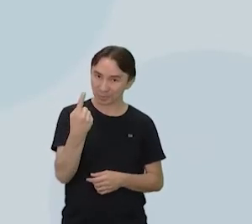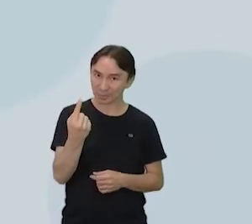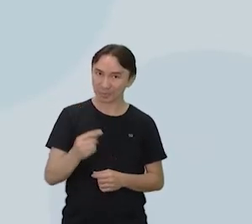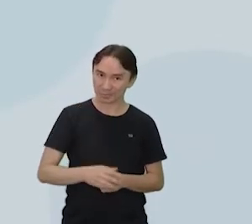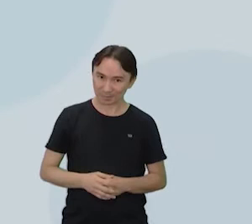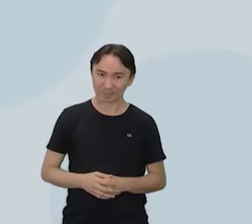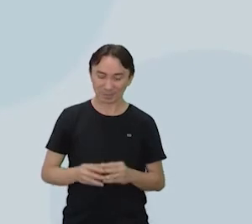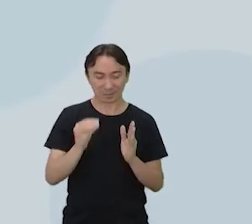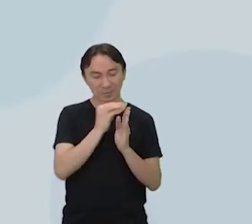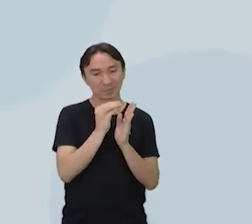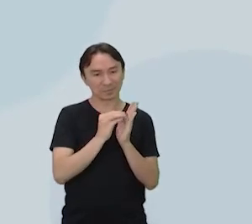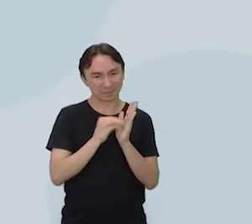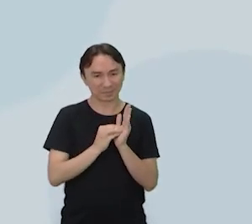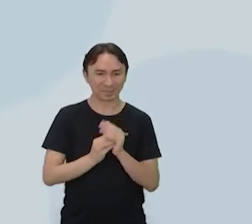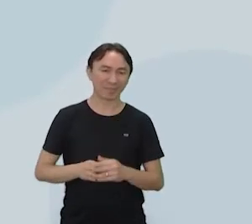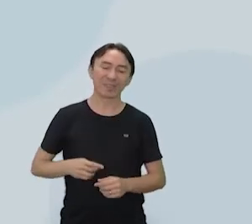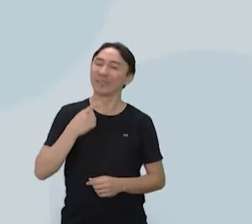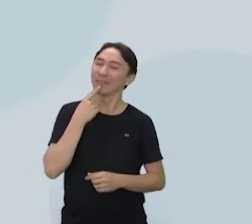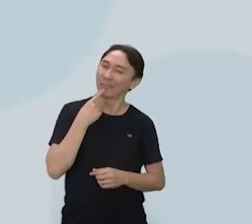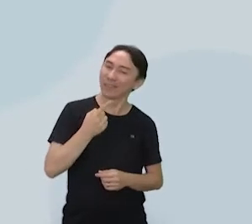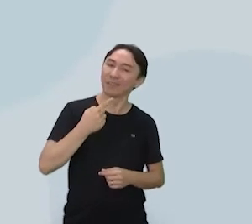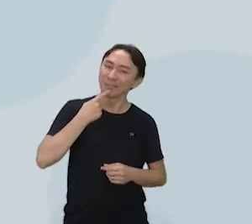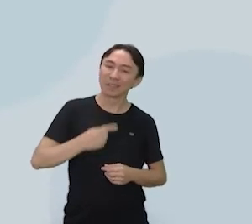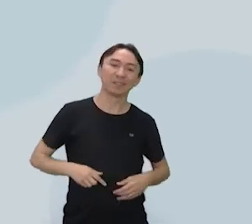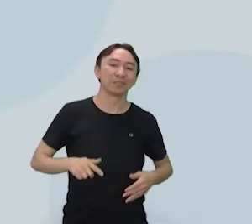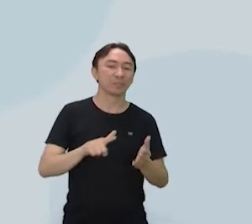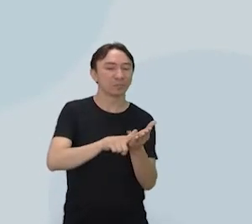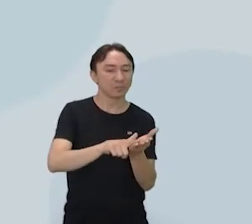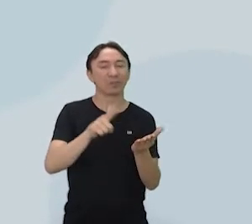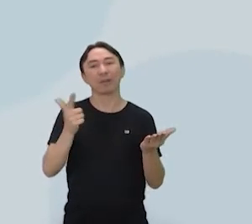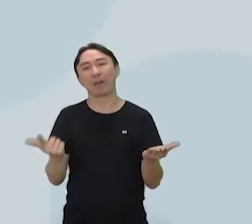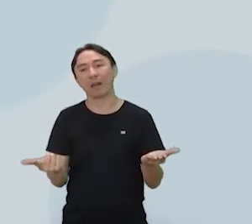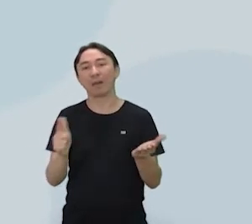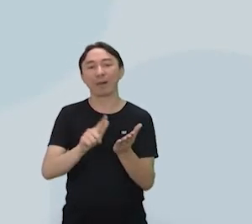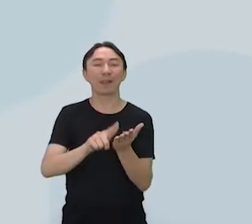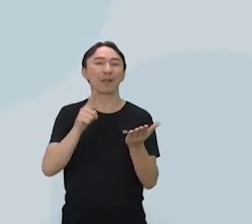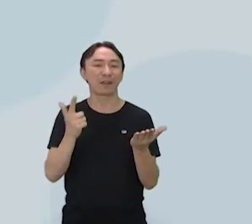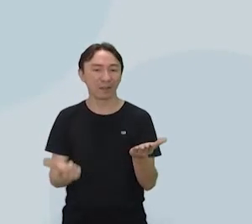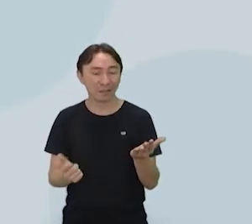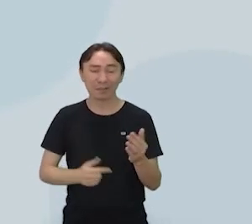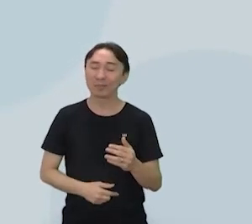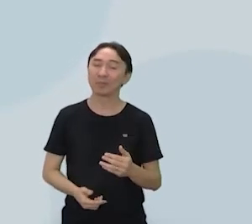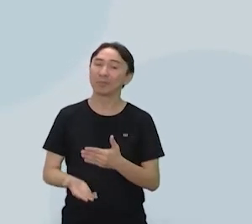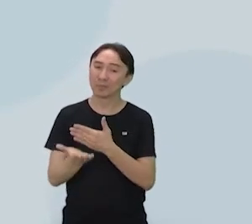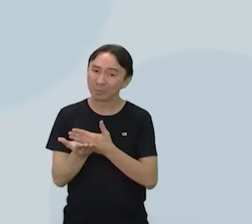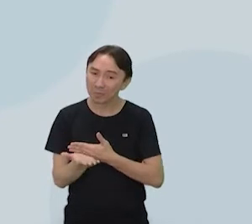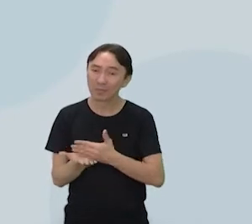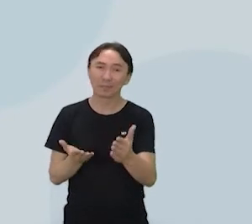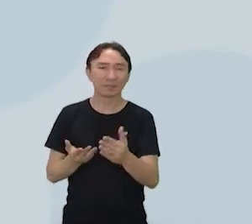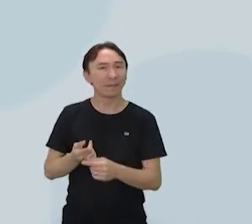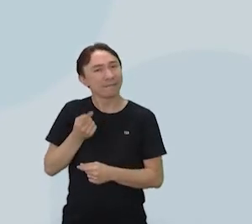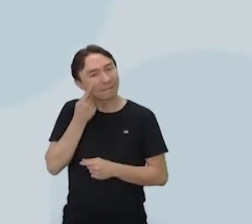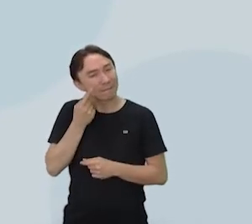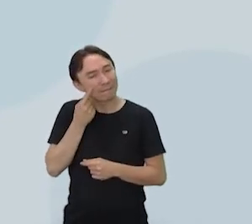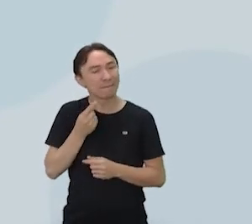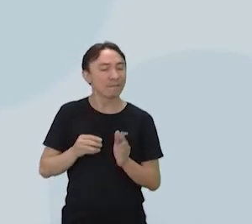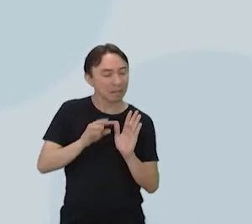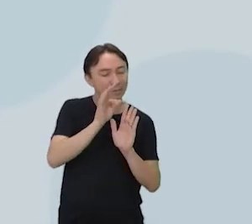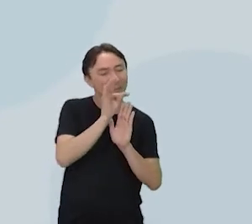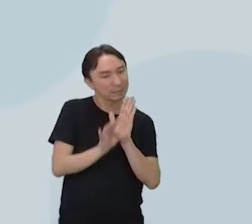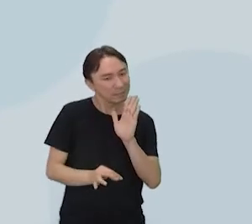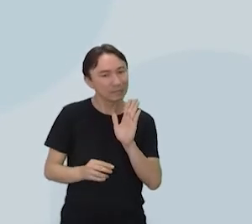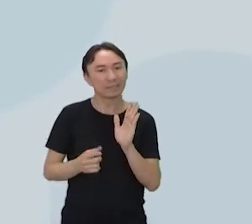Como a gente fala muito de jornal, professora Viviane, eu sempre começo ou tento trazer aí um texto jornalístico, algo